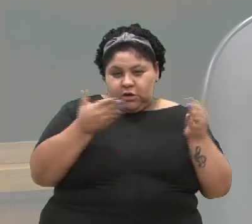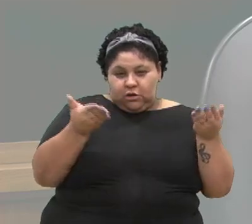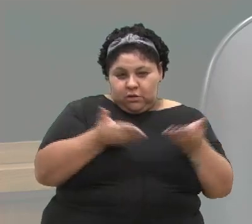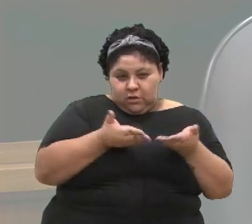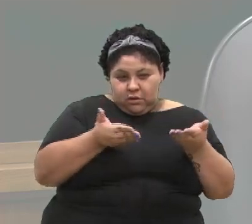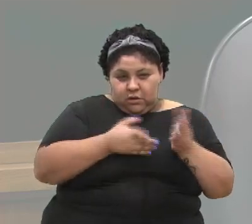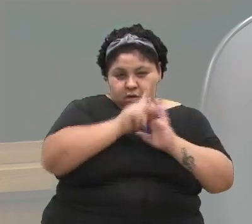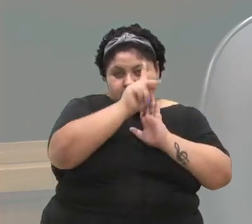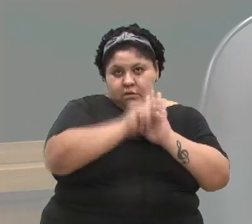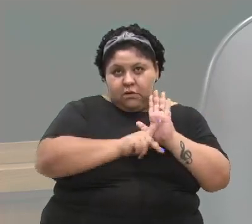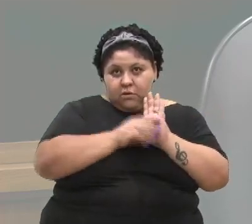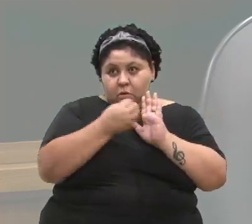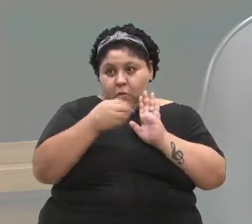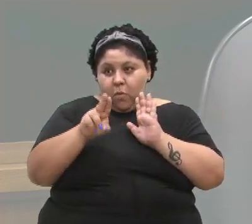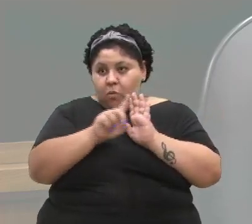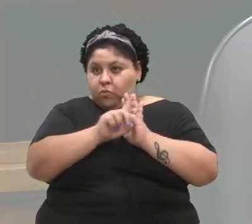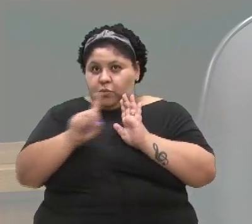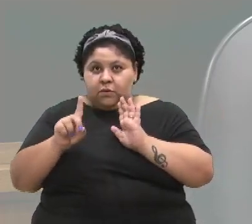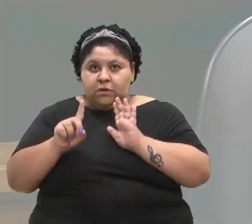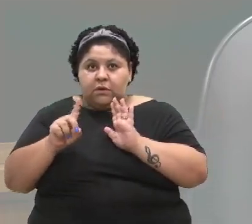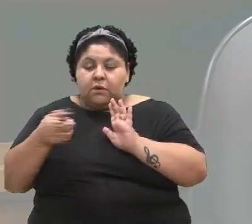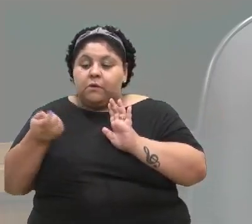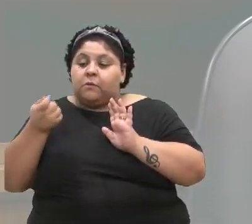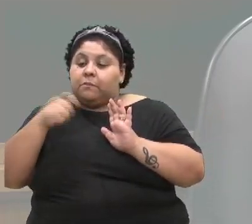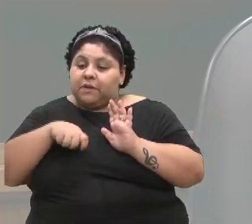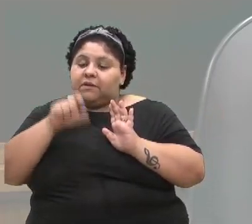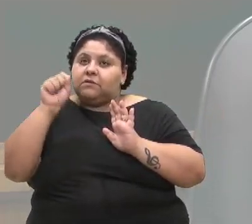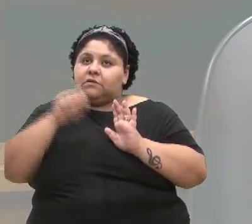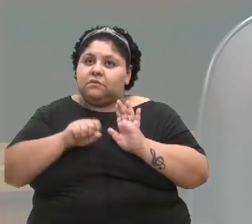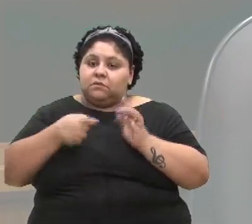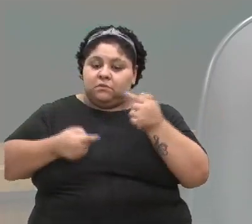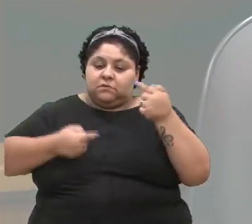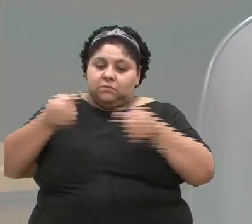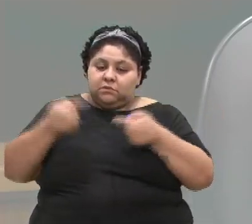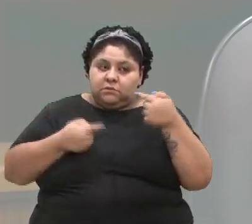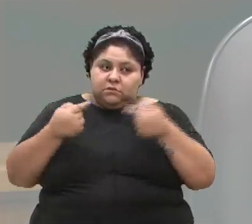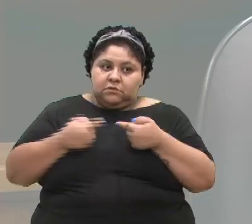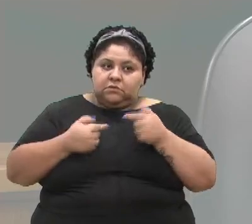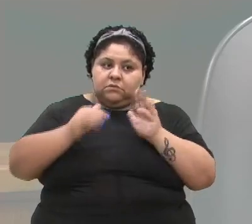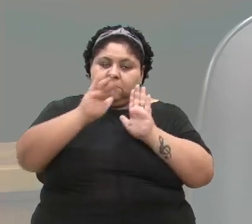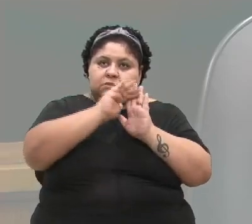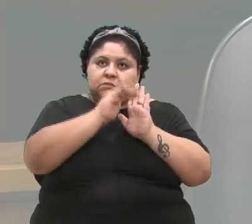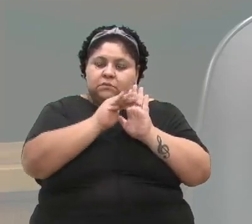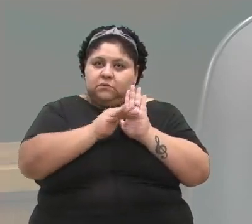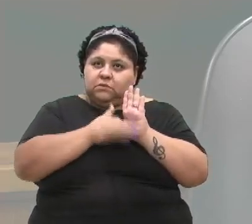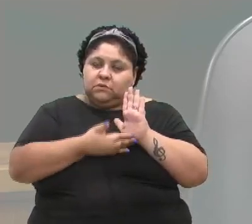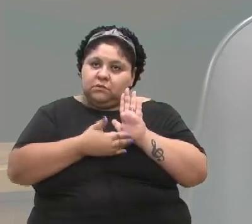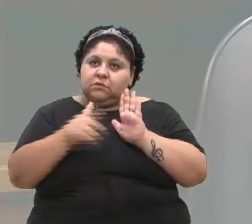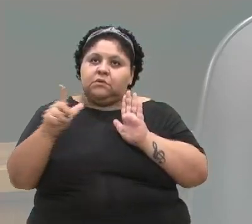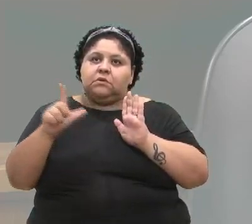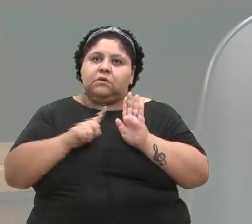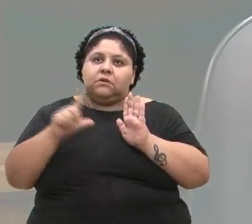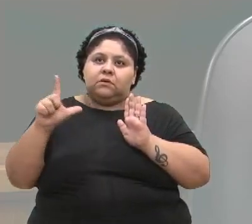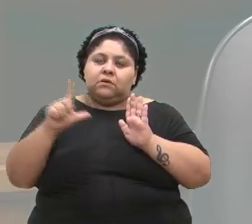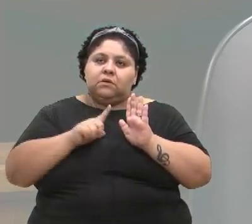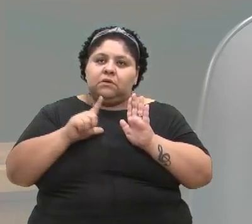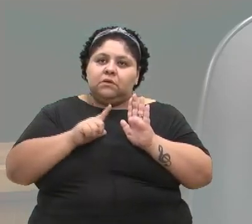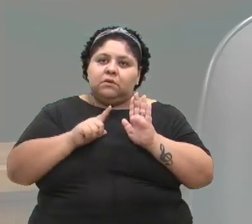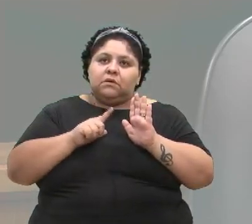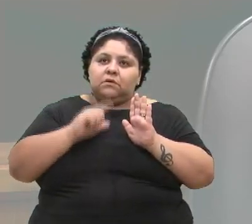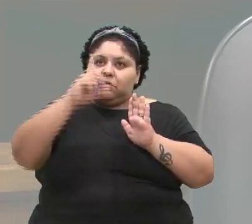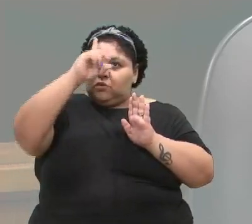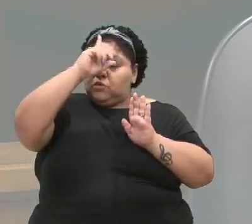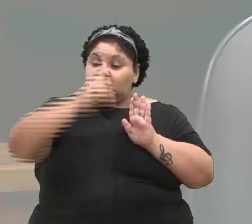nesse projeto ou não, precisa sim ser discutida pela categoria e a categoria tem que ter o mínimo de